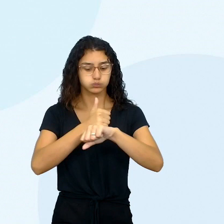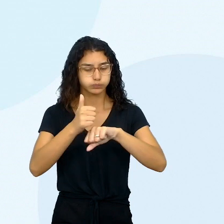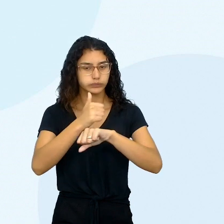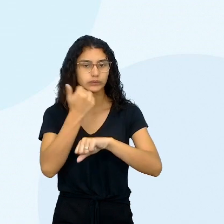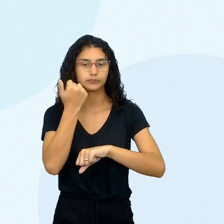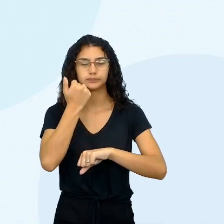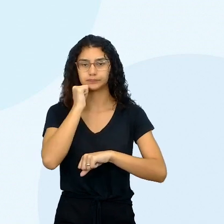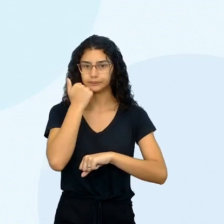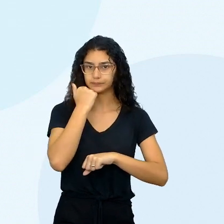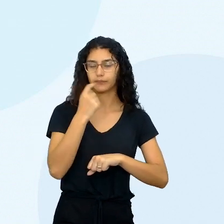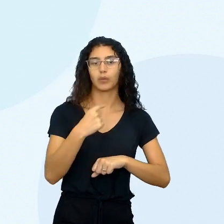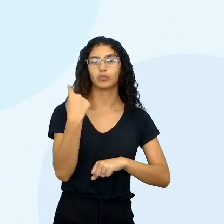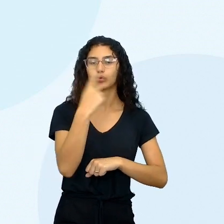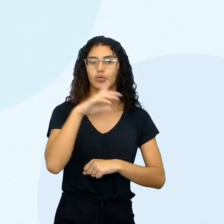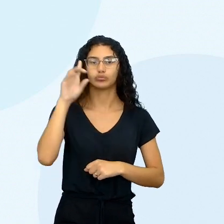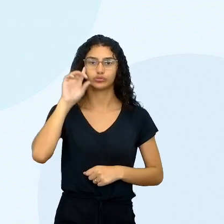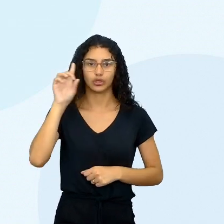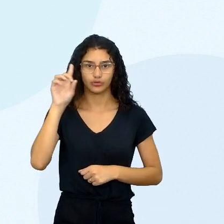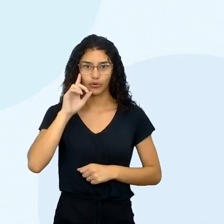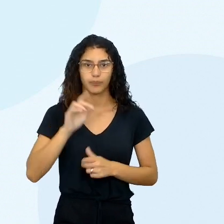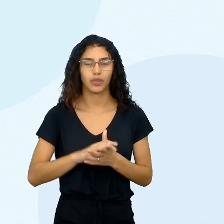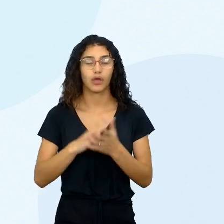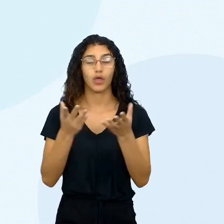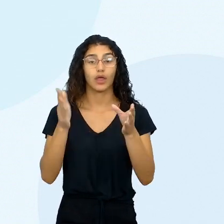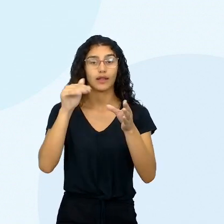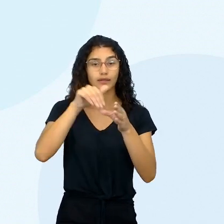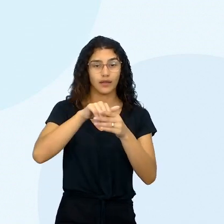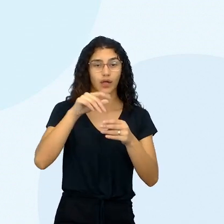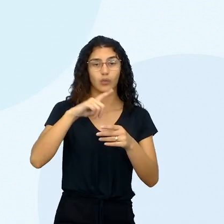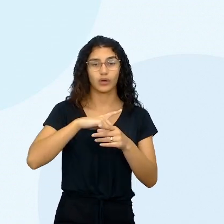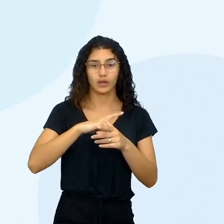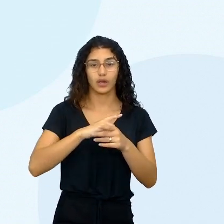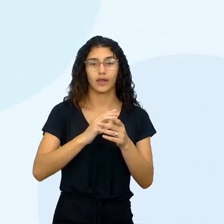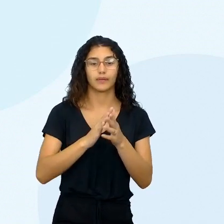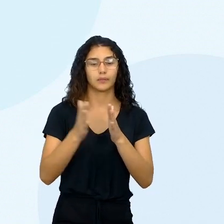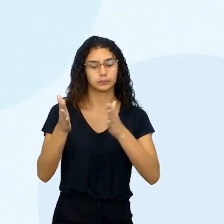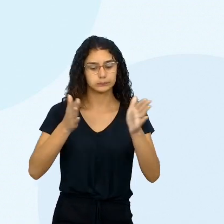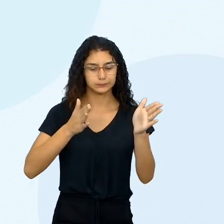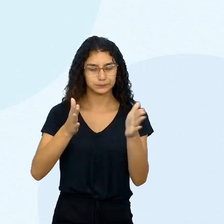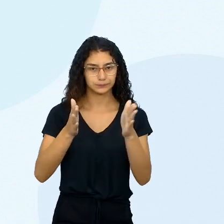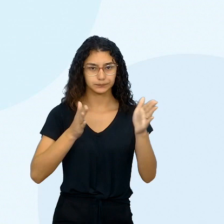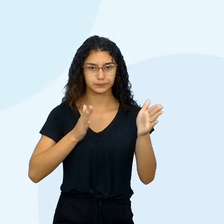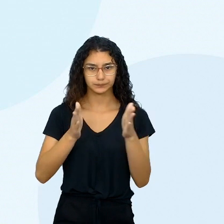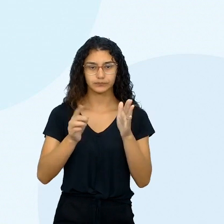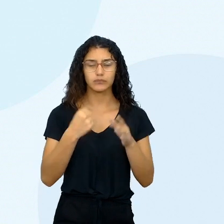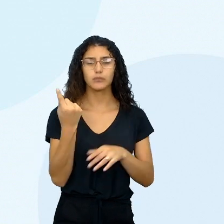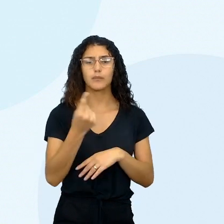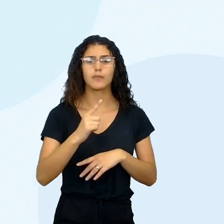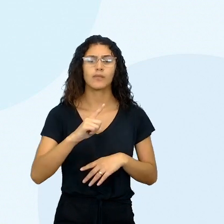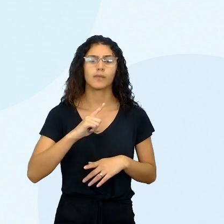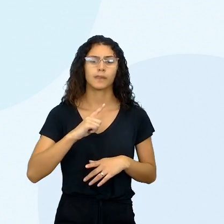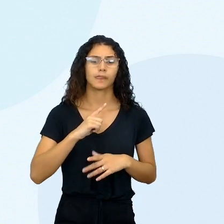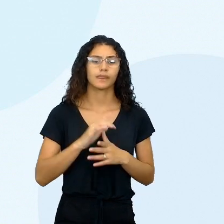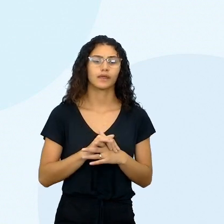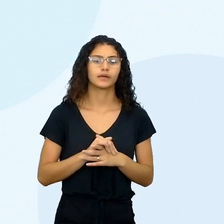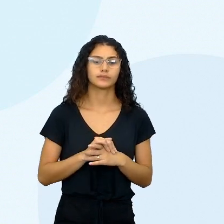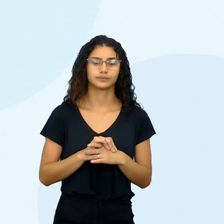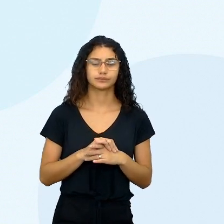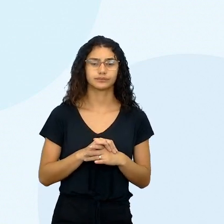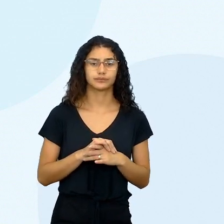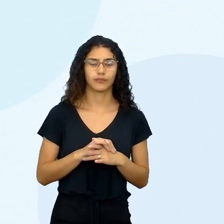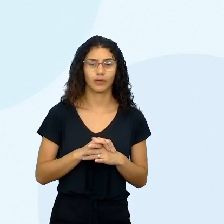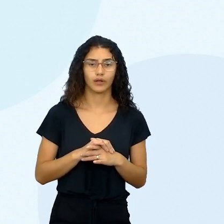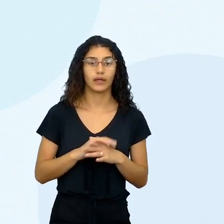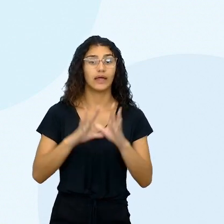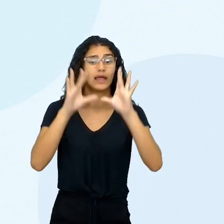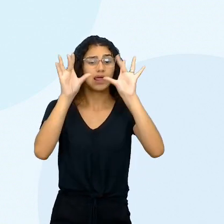da ciência para o nosso dia a dia, né. Então, dentro desse panorama, nós temos aí um quadro muito delicado